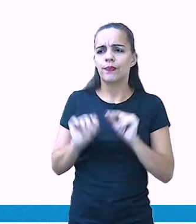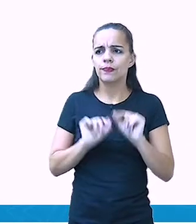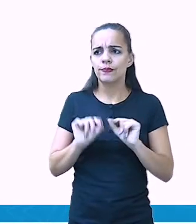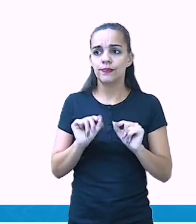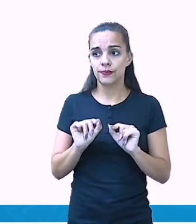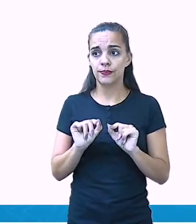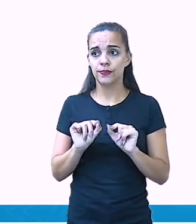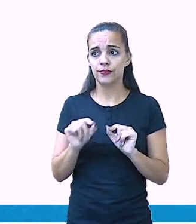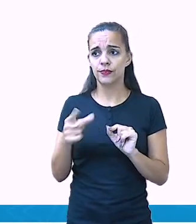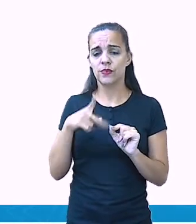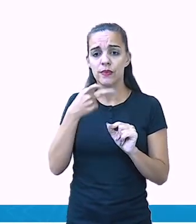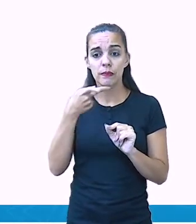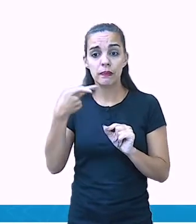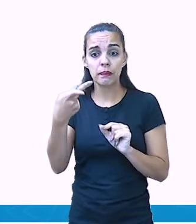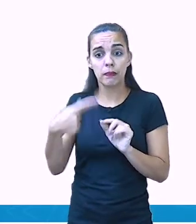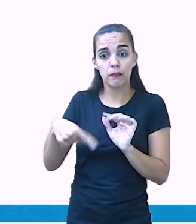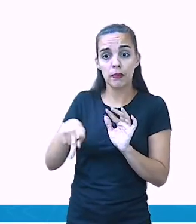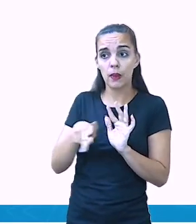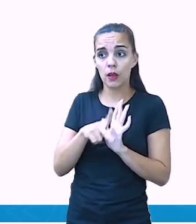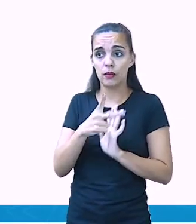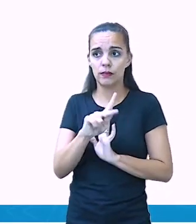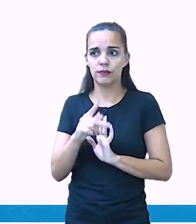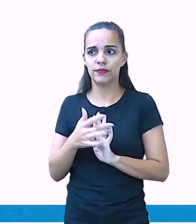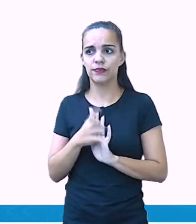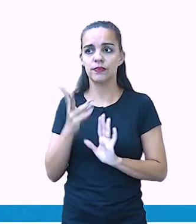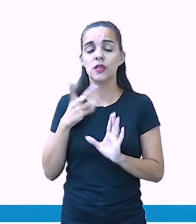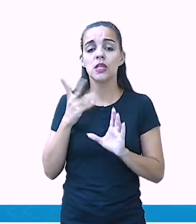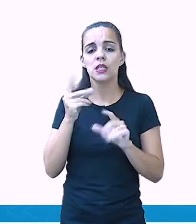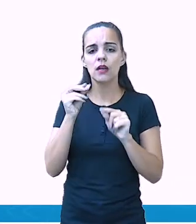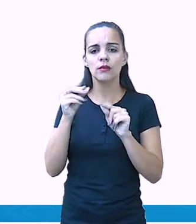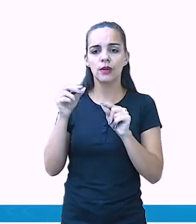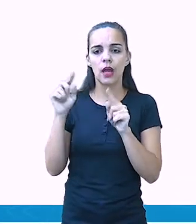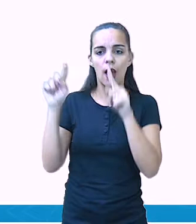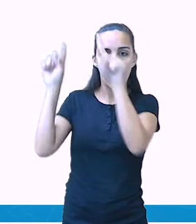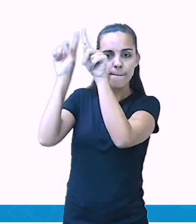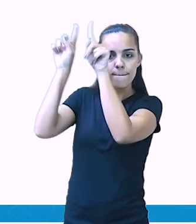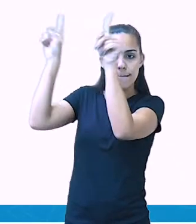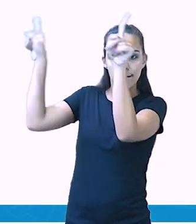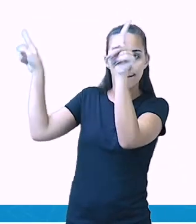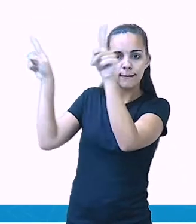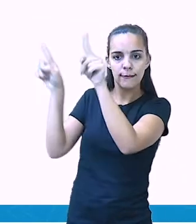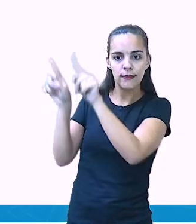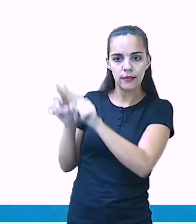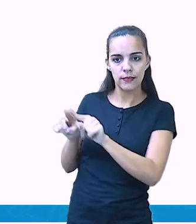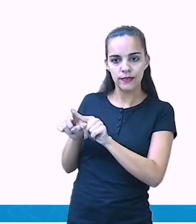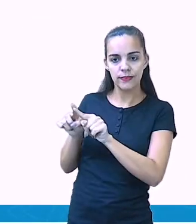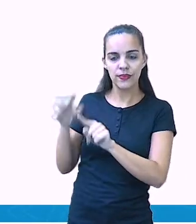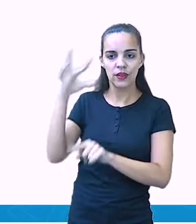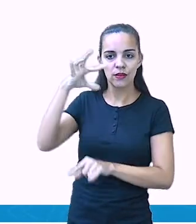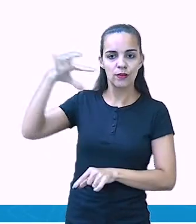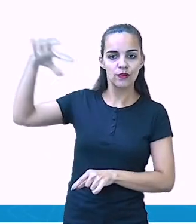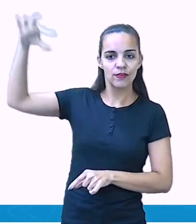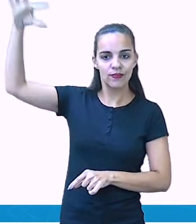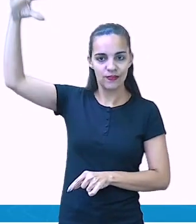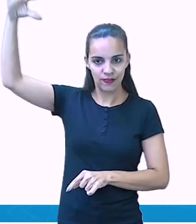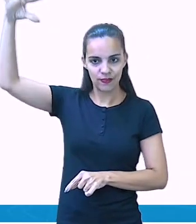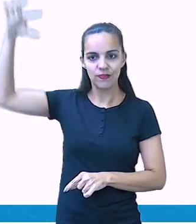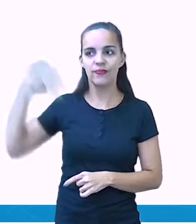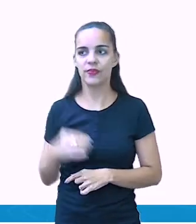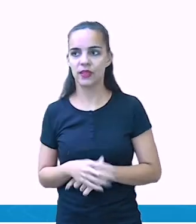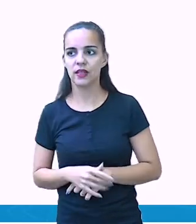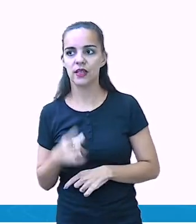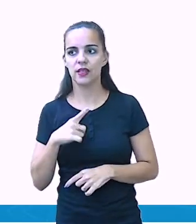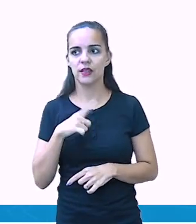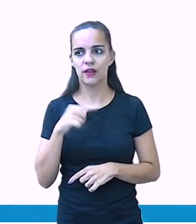a fala dos personagens, elas vêm em balões que têm formas e tipos diferentes.